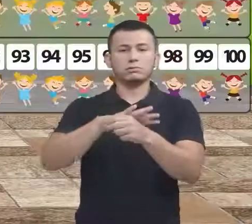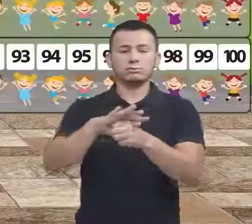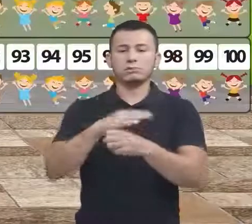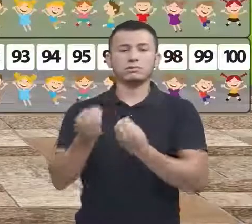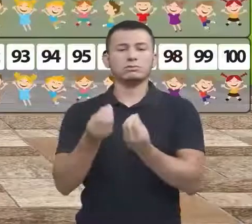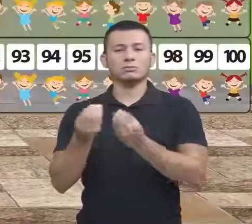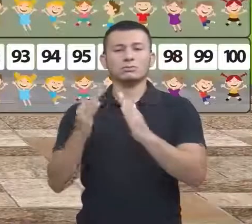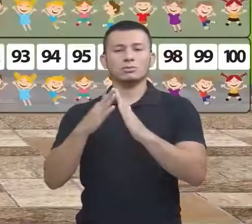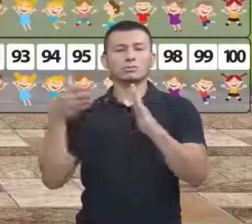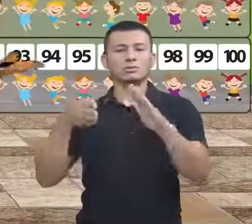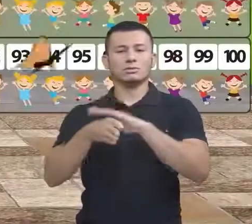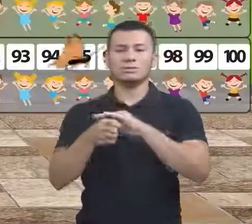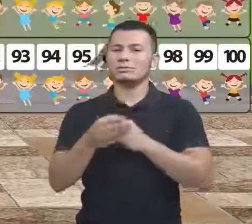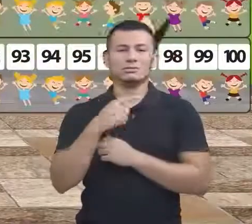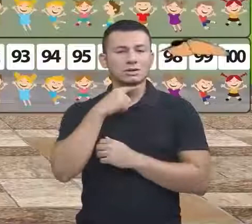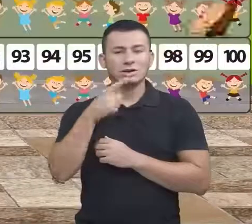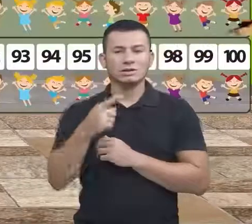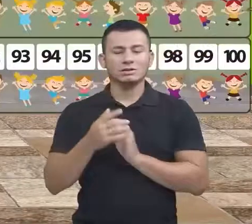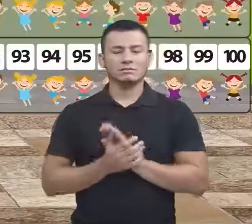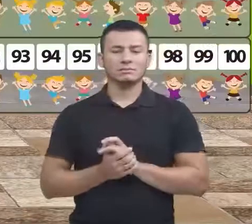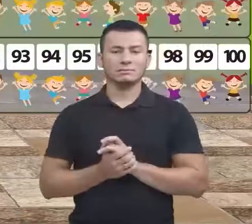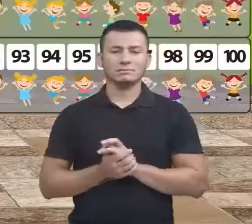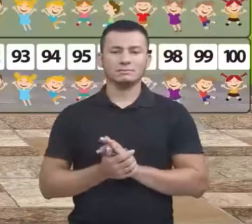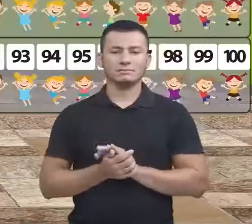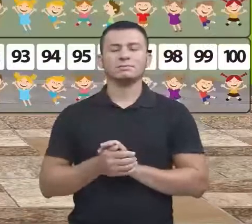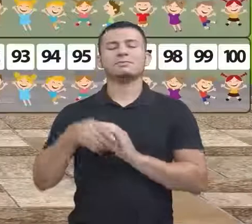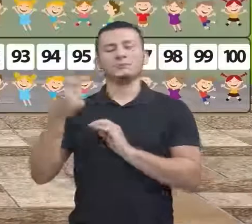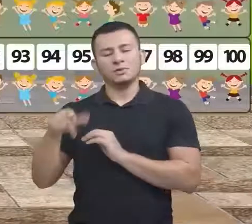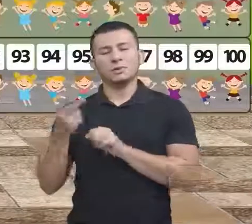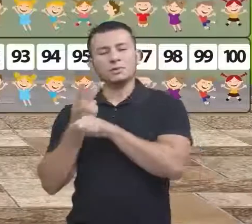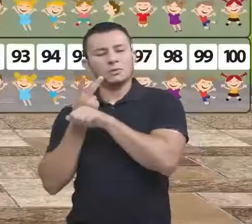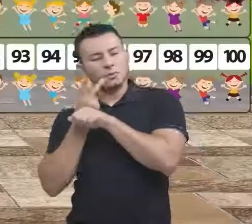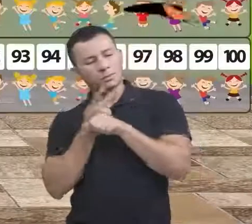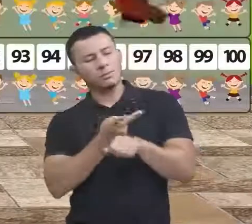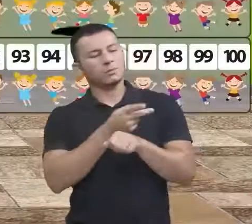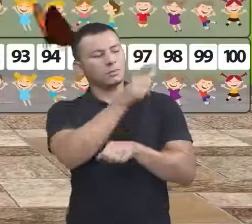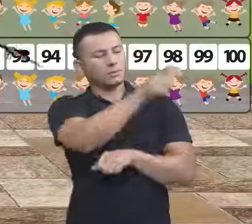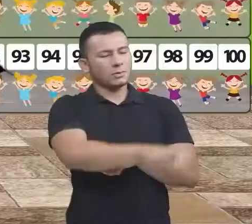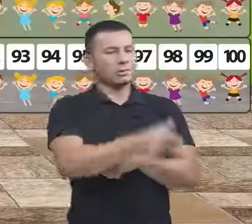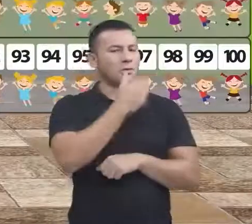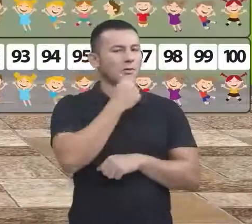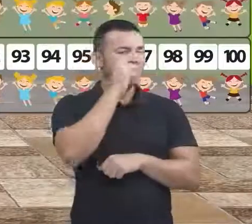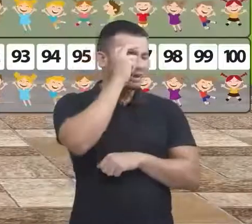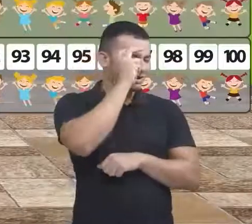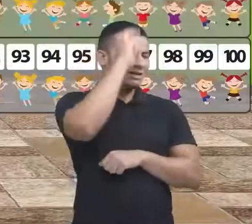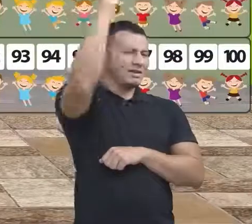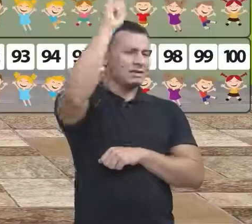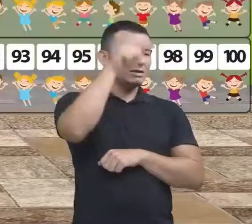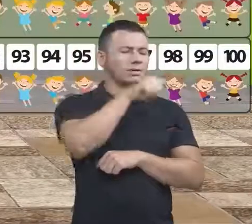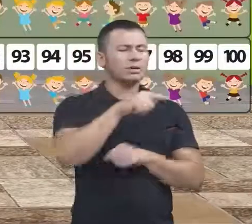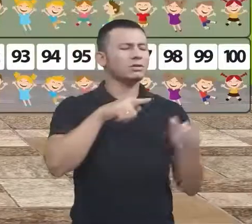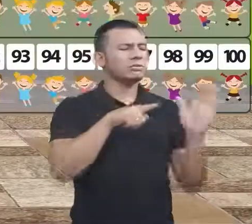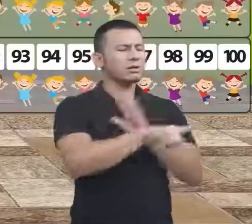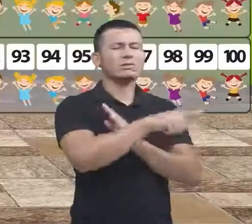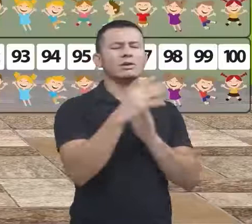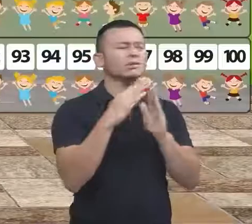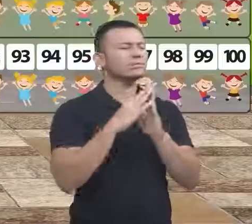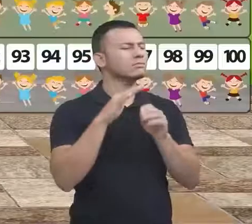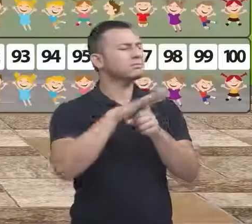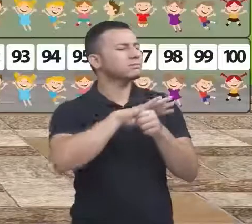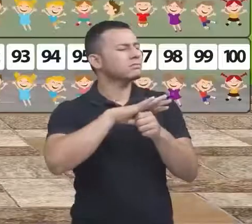dava mais lá dentro foram hoje lá com Fábio para ele ter outra ideia